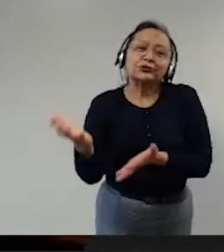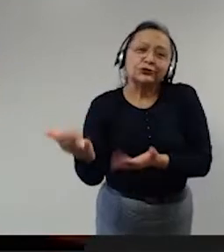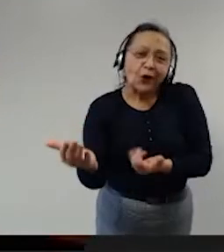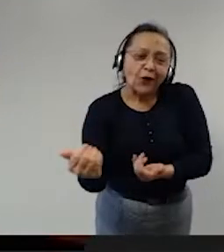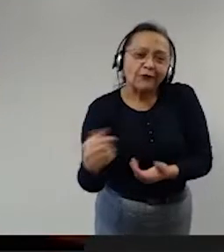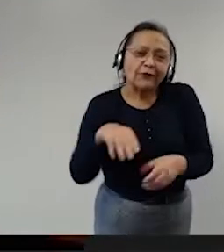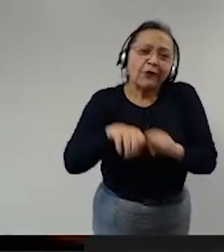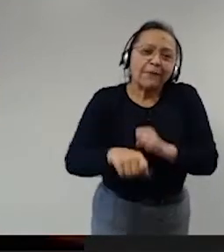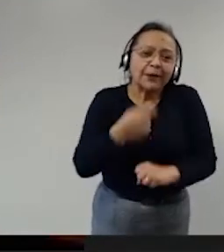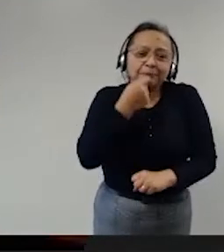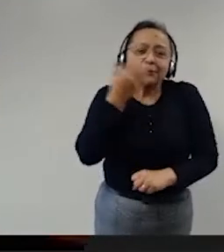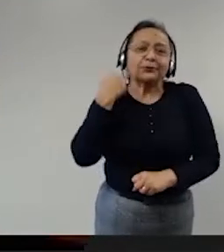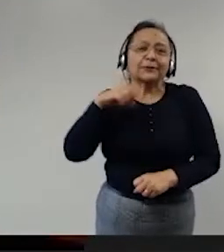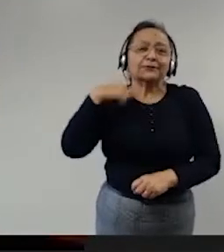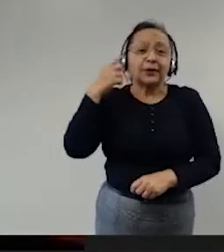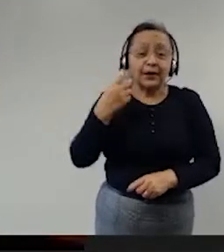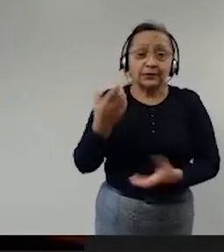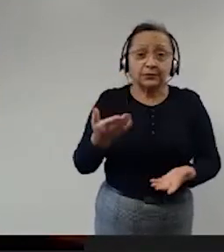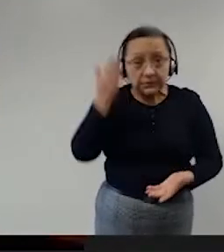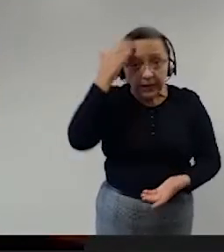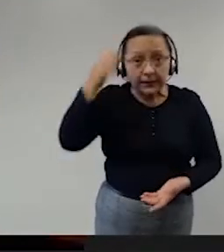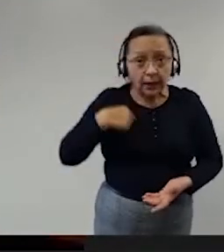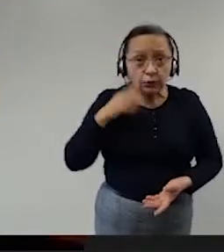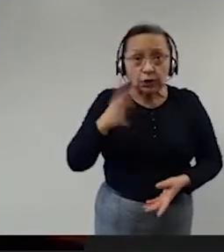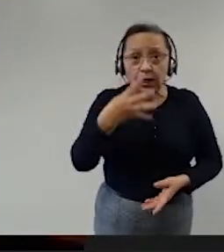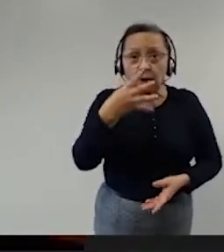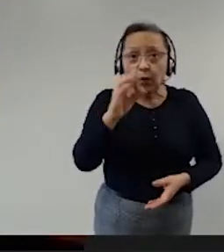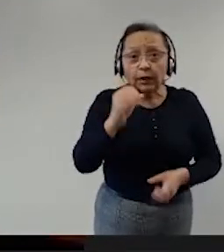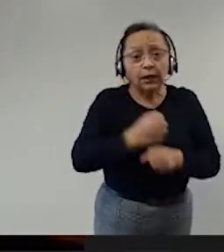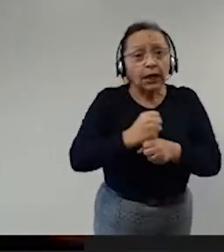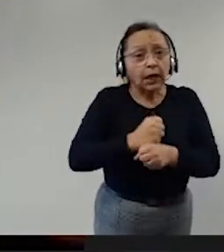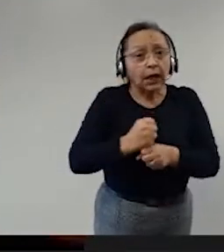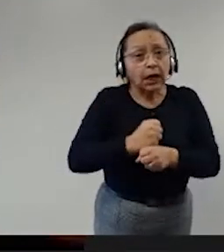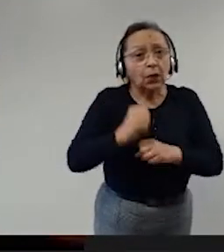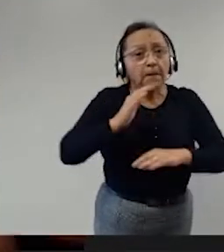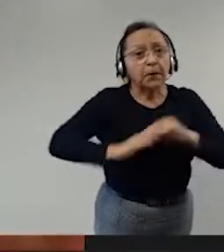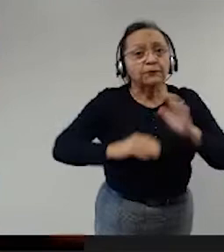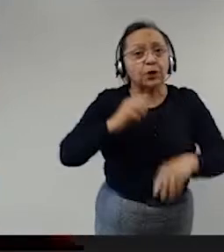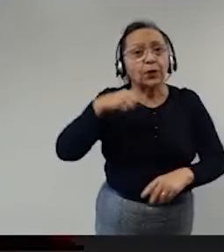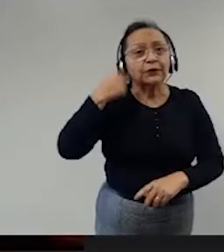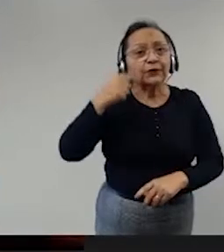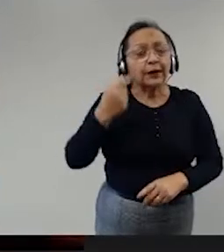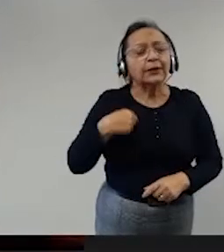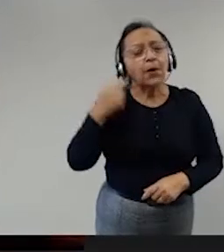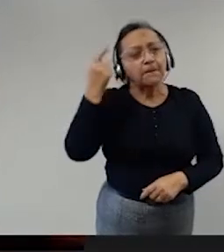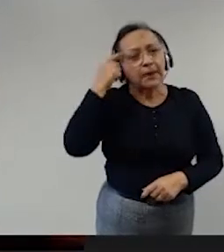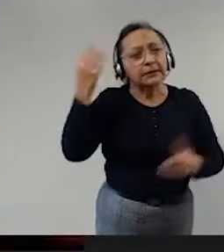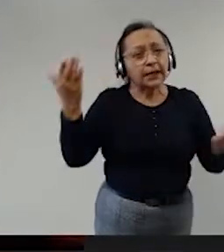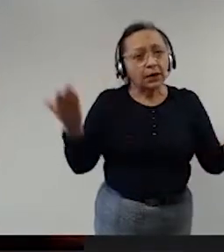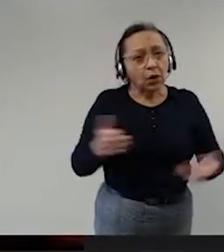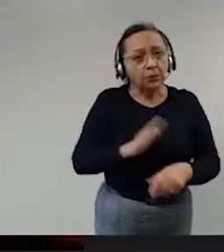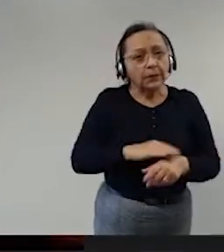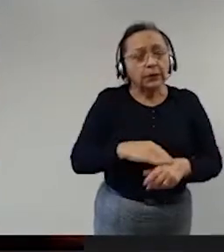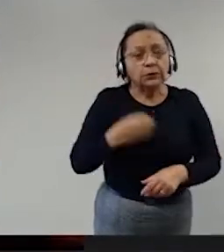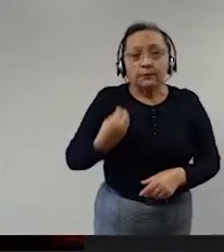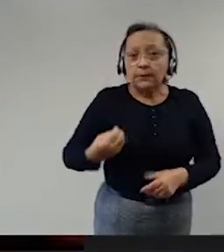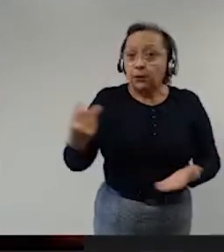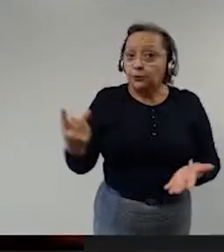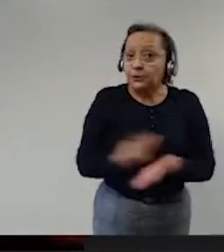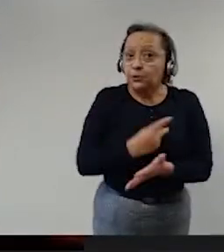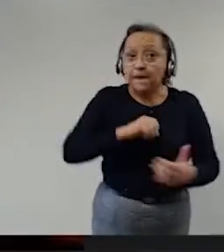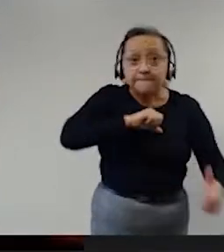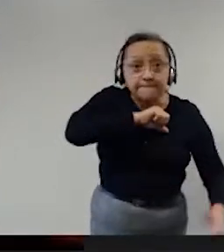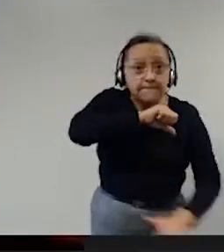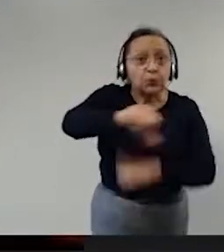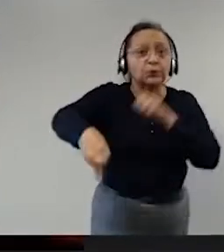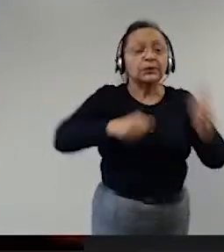quase, só fiz a minha vida advogar. Eu penso que, nesse momento que nós estamos vivendo uma transformação enorme,